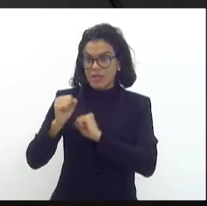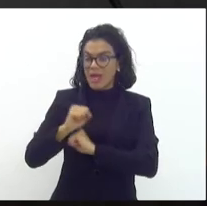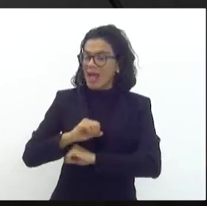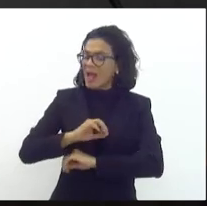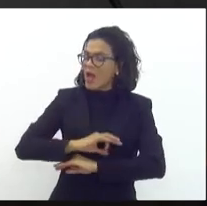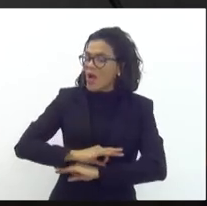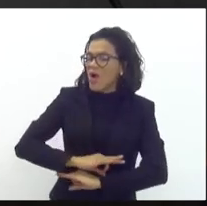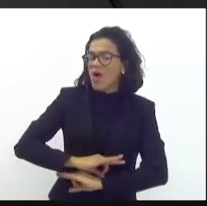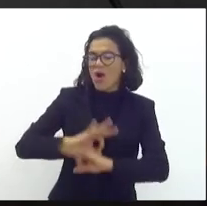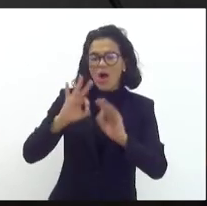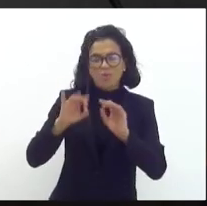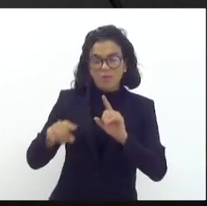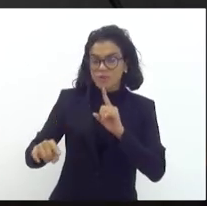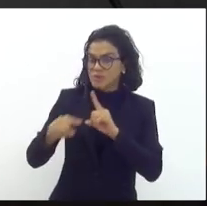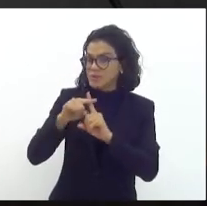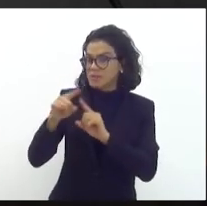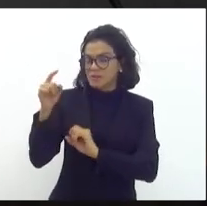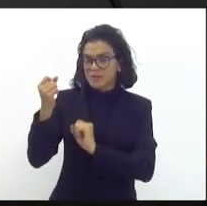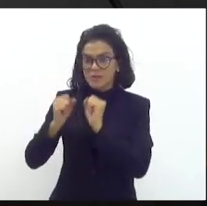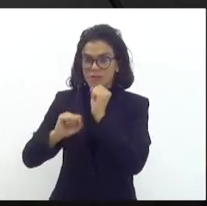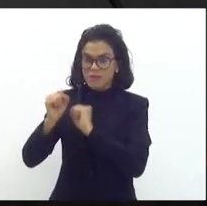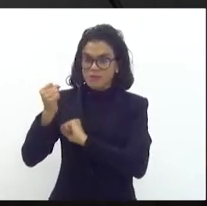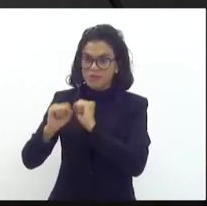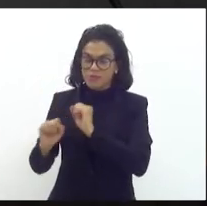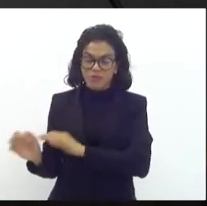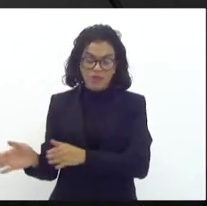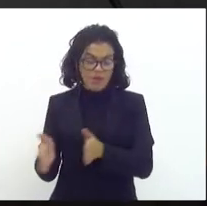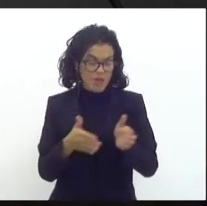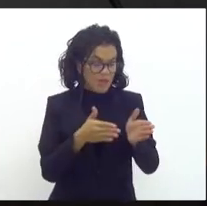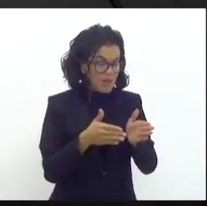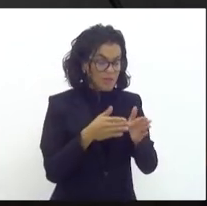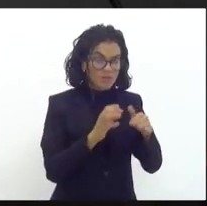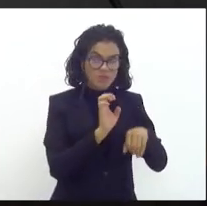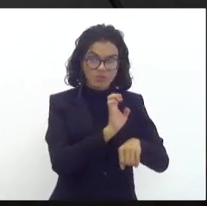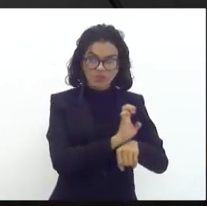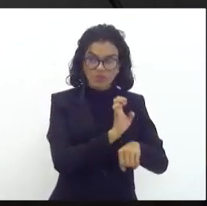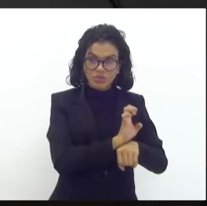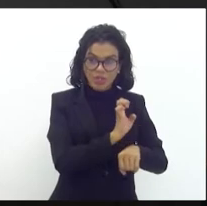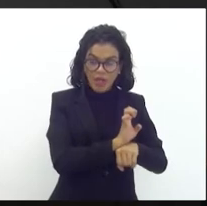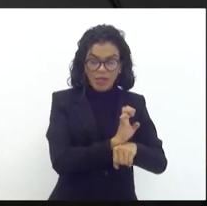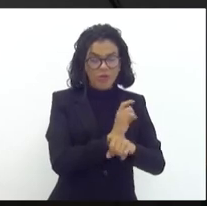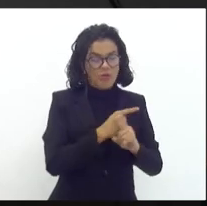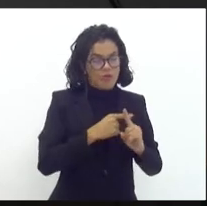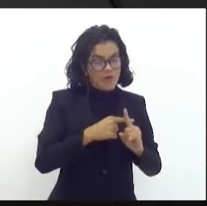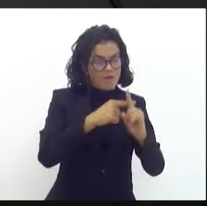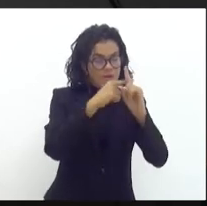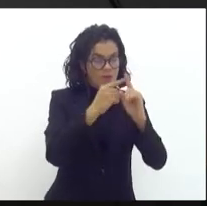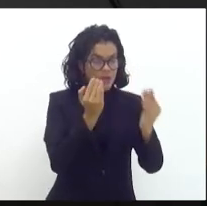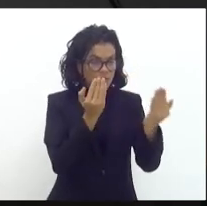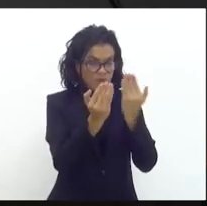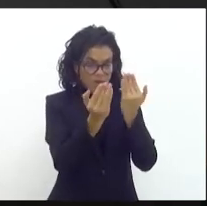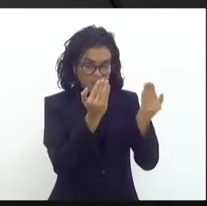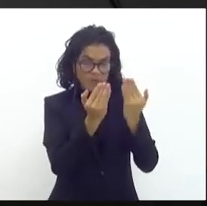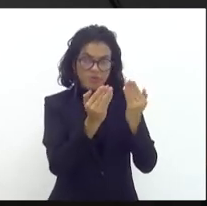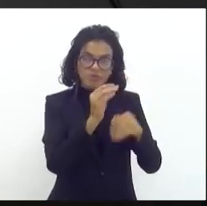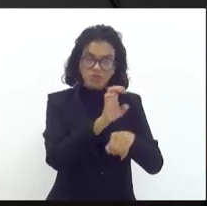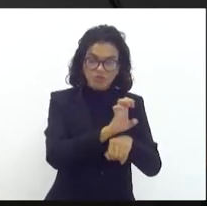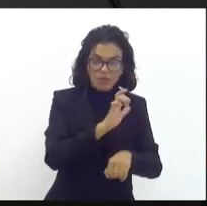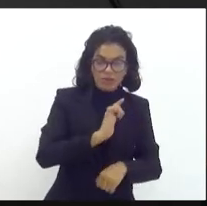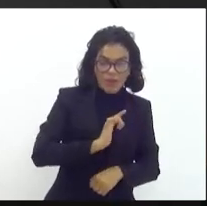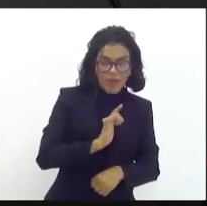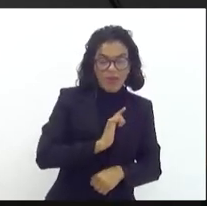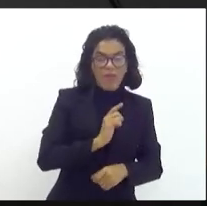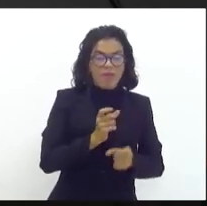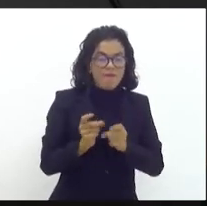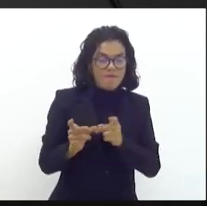é extremamente positiva para indústria e para um Estado como nosso com as vantagens comparativas que o nosso estado tem de mercado